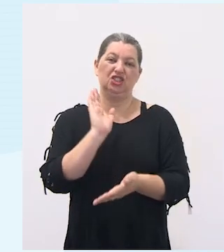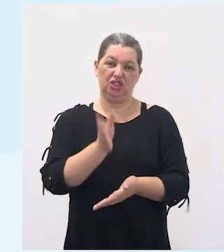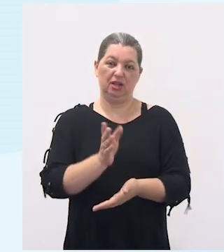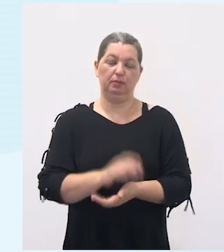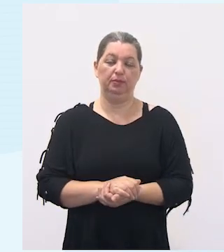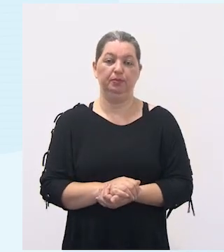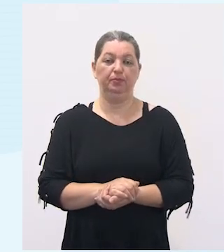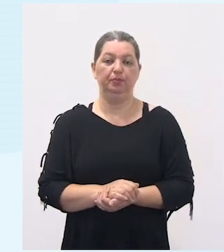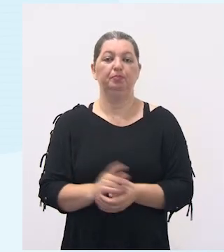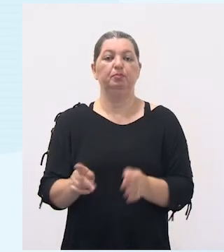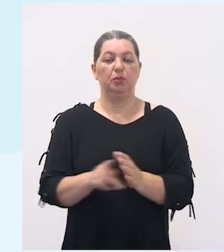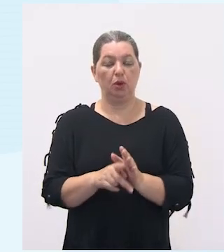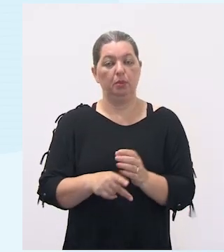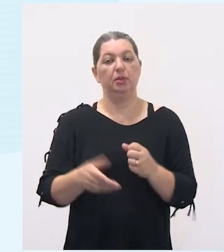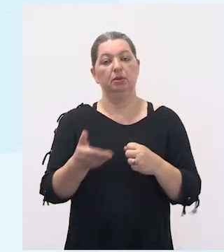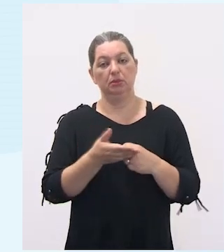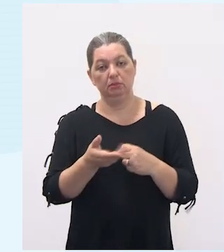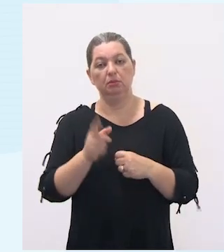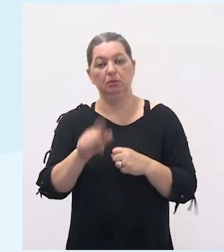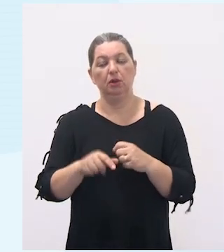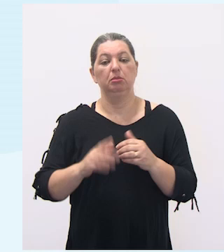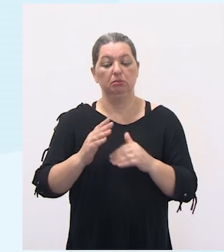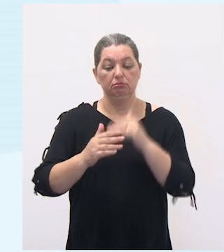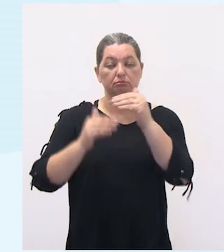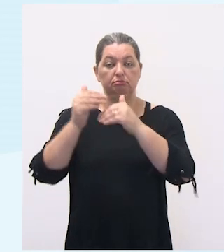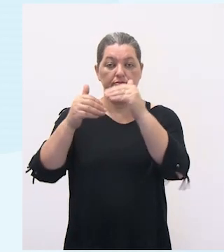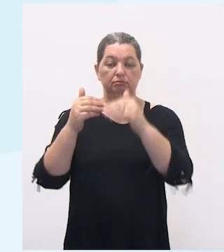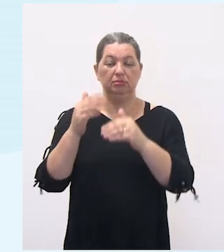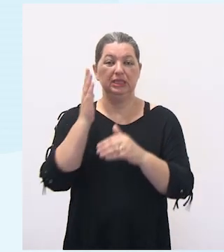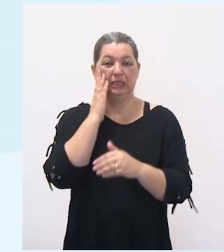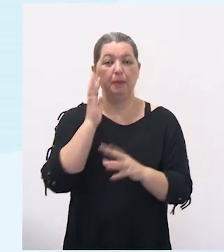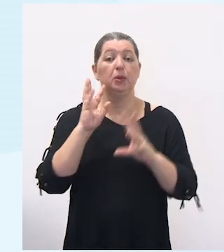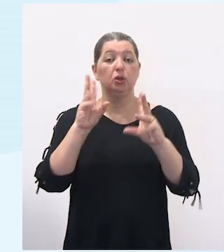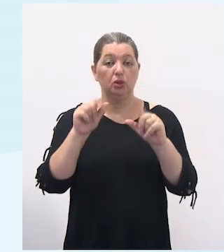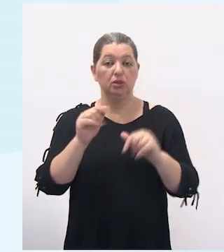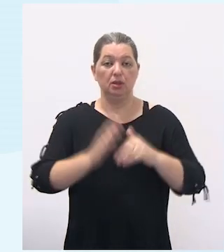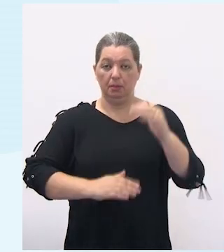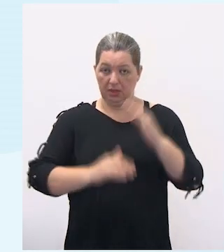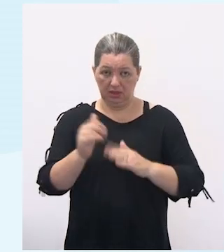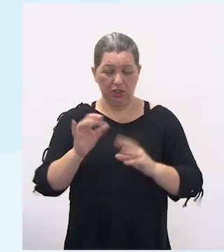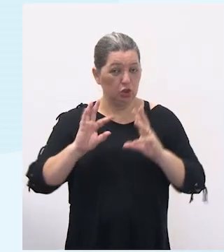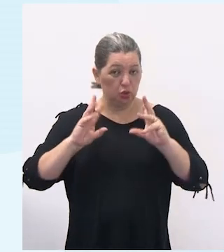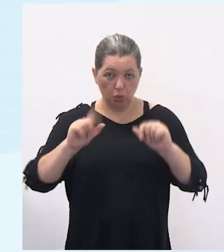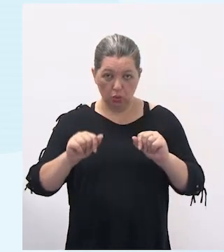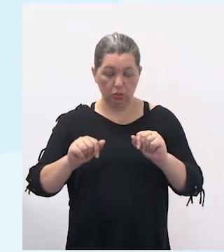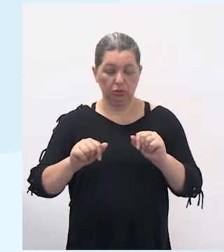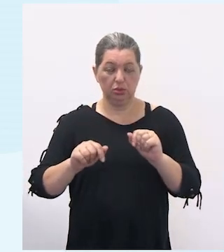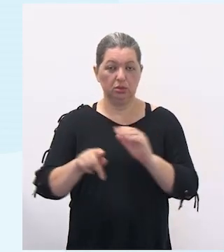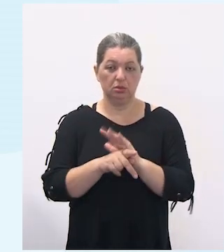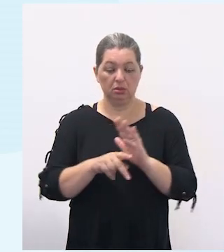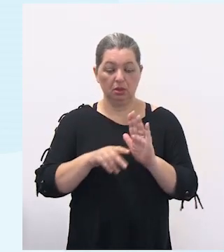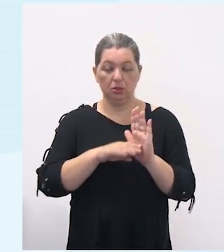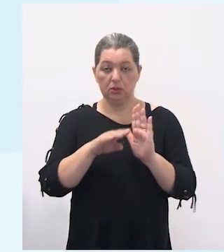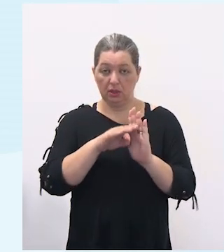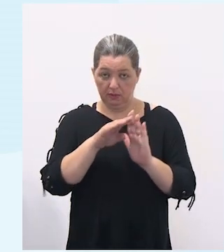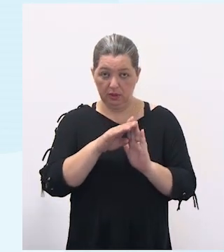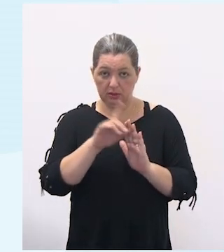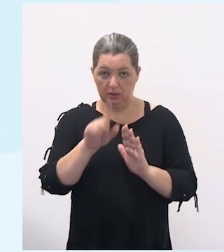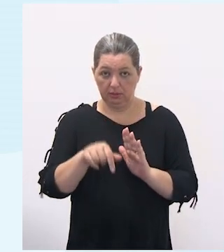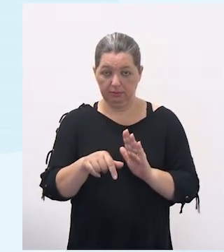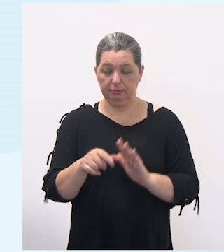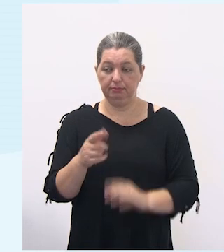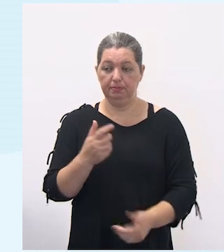as habilidades essenciais, estruturantes. Mas ele sabe essas habilidades em todos os níveis? A avaliação do SAEB,